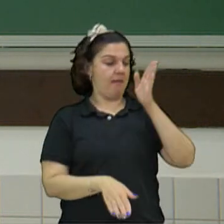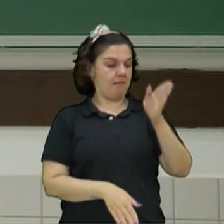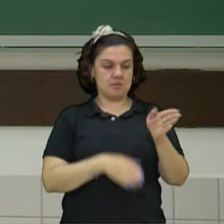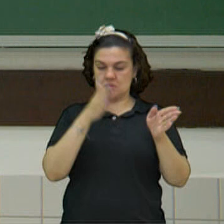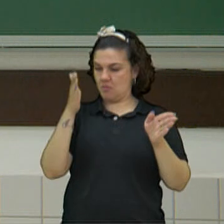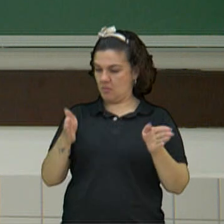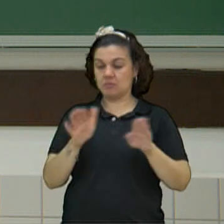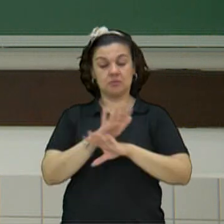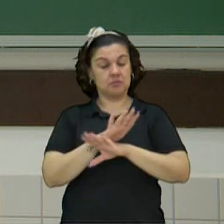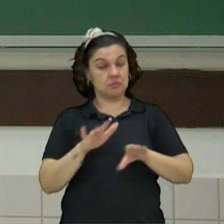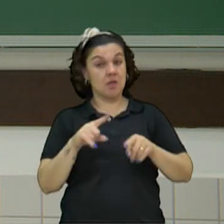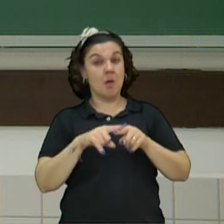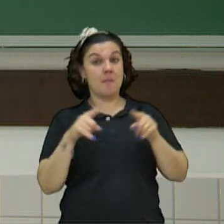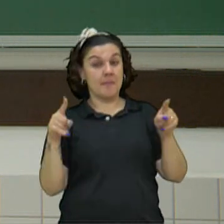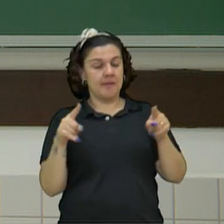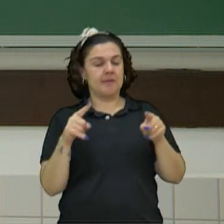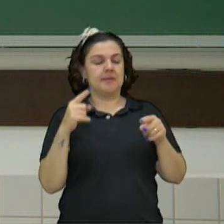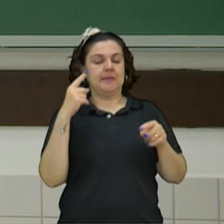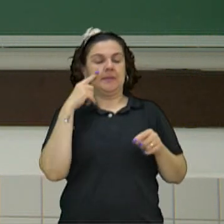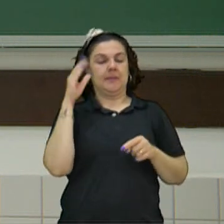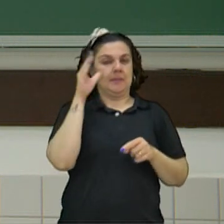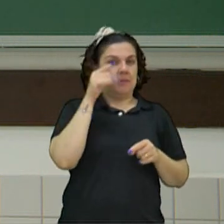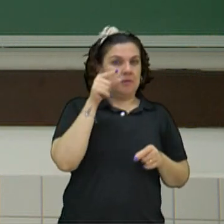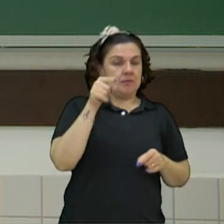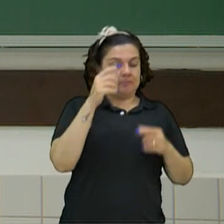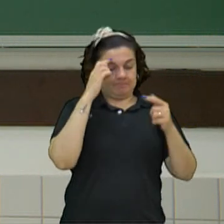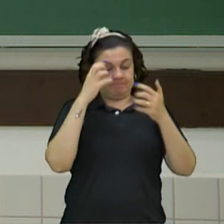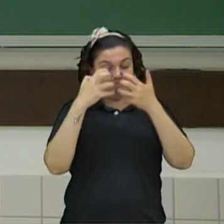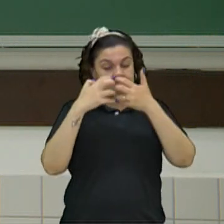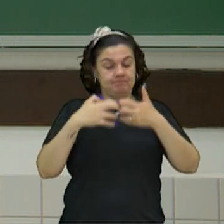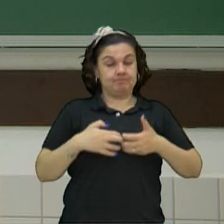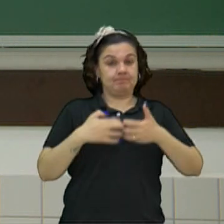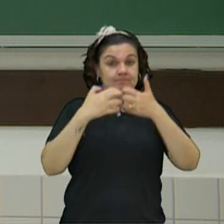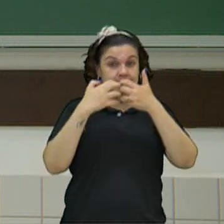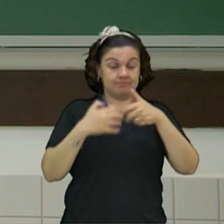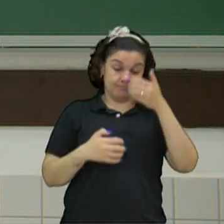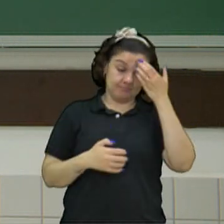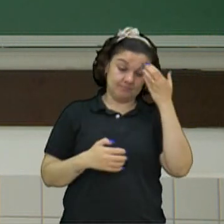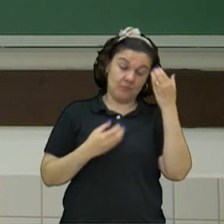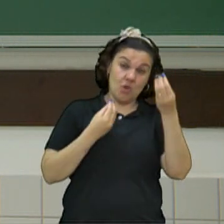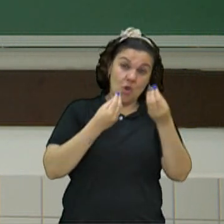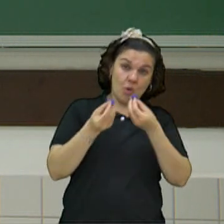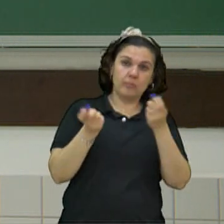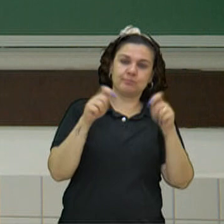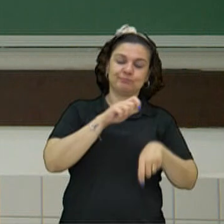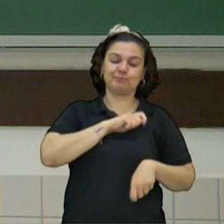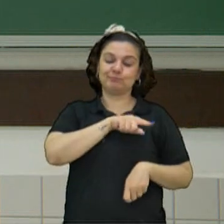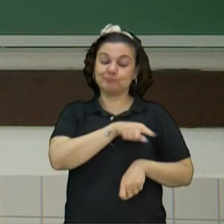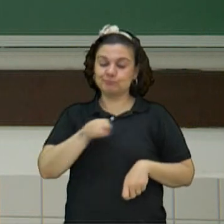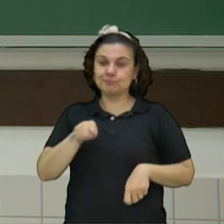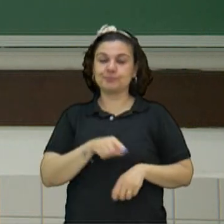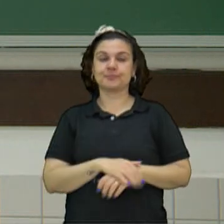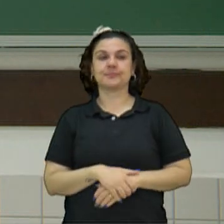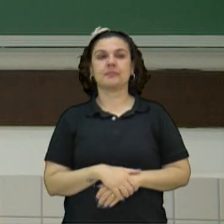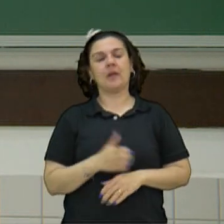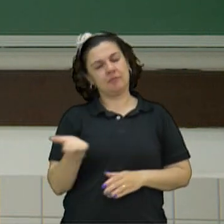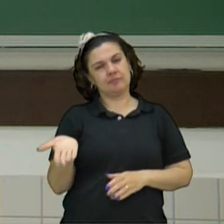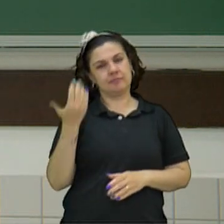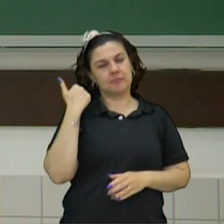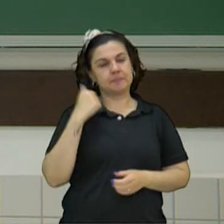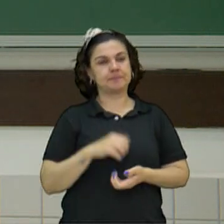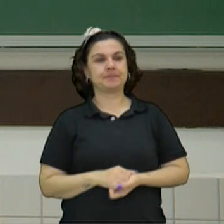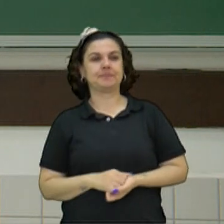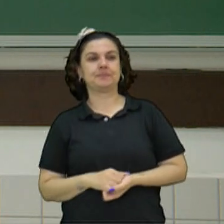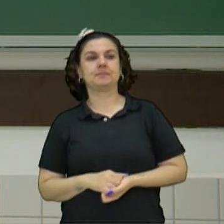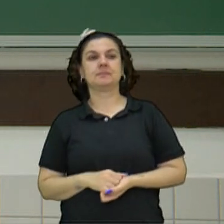aquela linha, mas é interessante que você comece a pensar sobre esta provocação. Sigamos então.